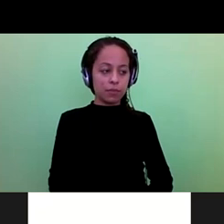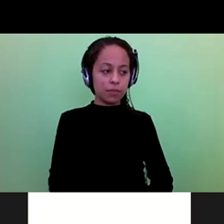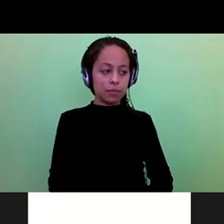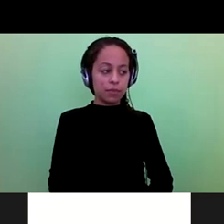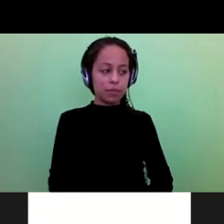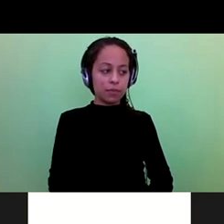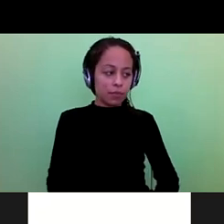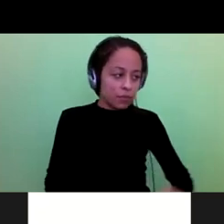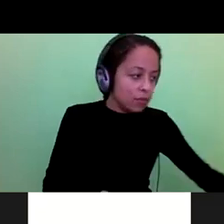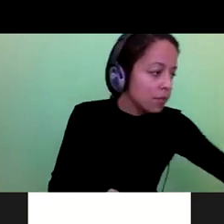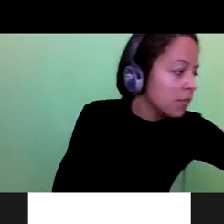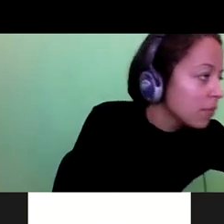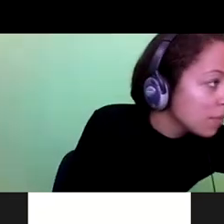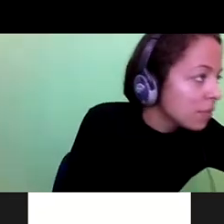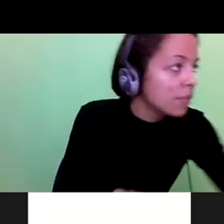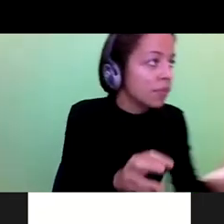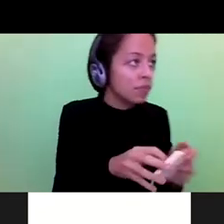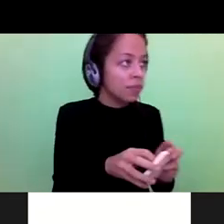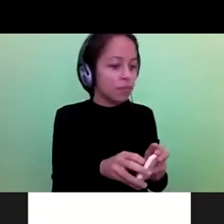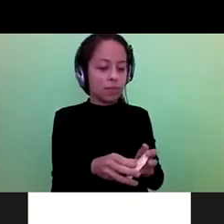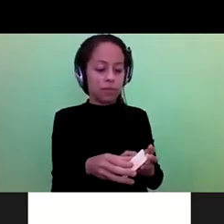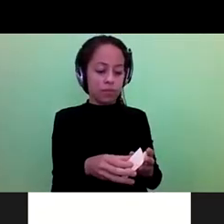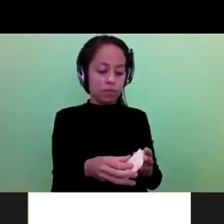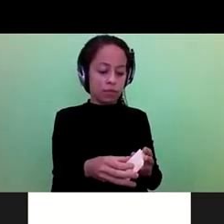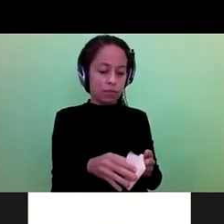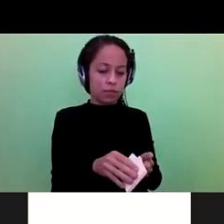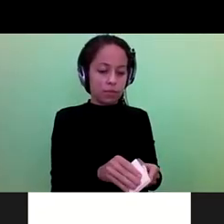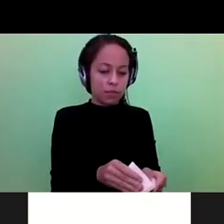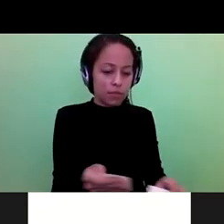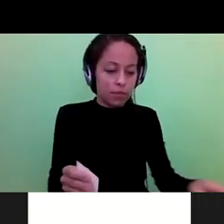Há momentos nas nossas práticas que